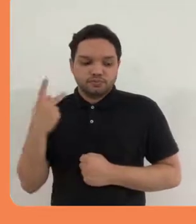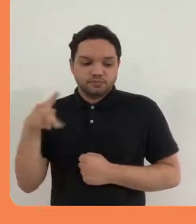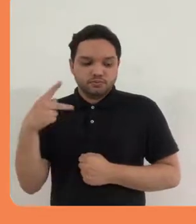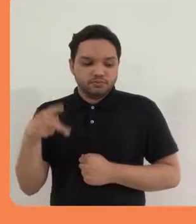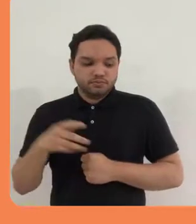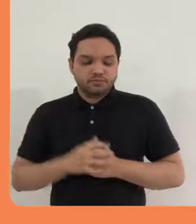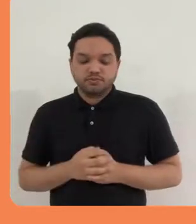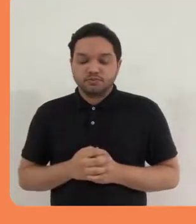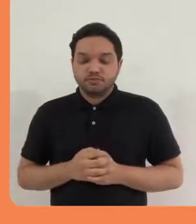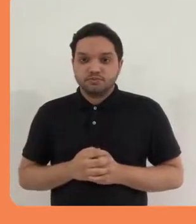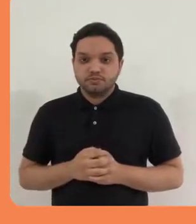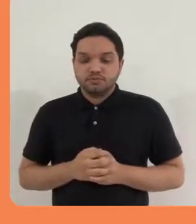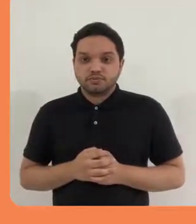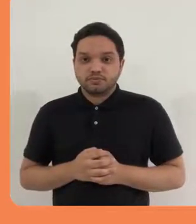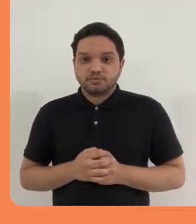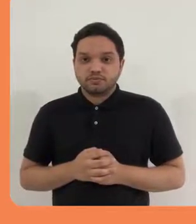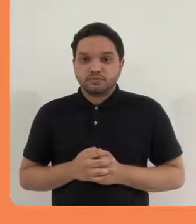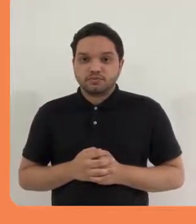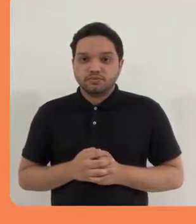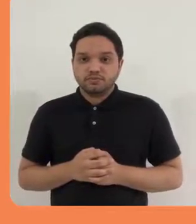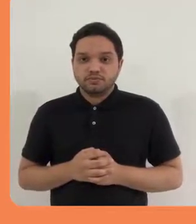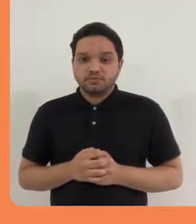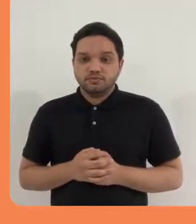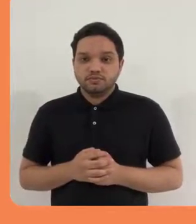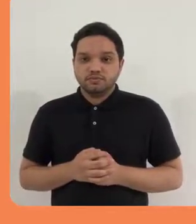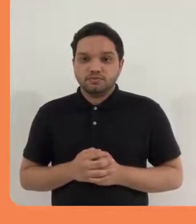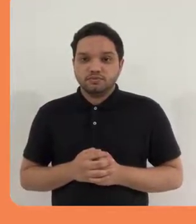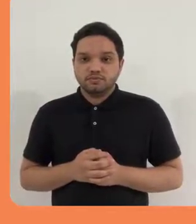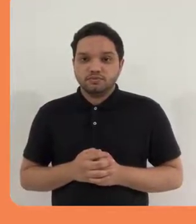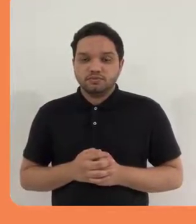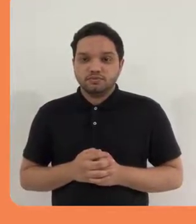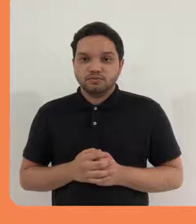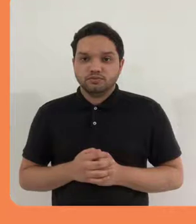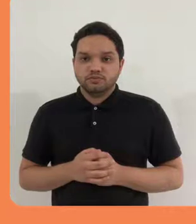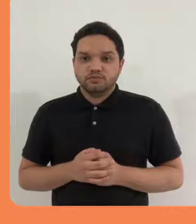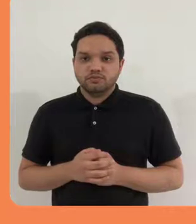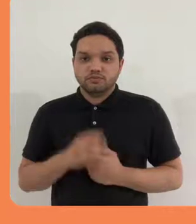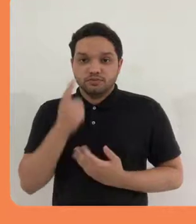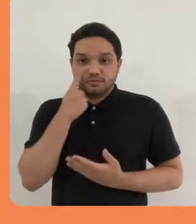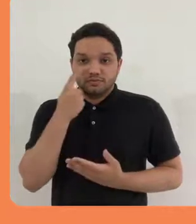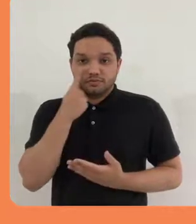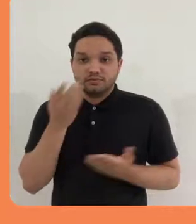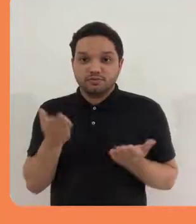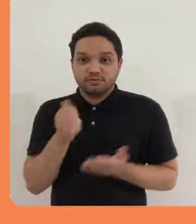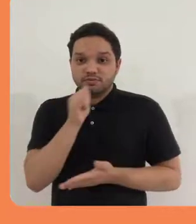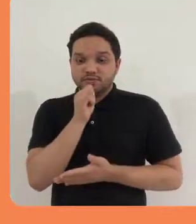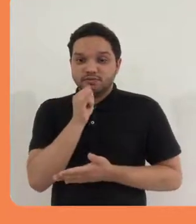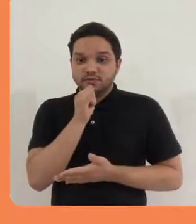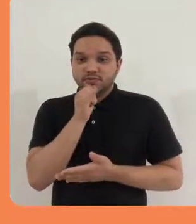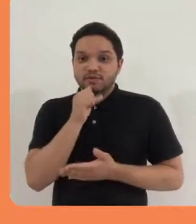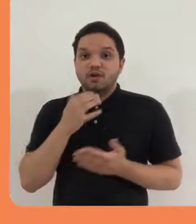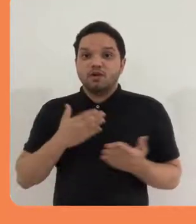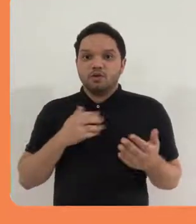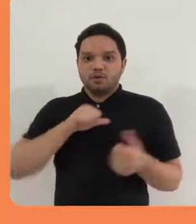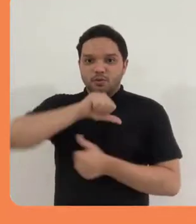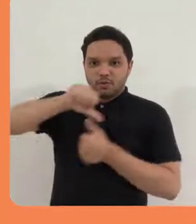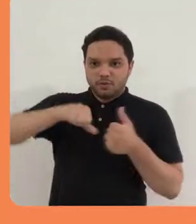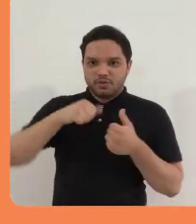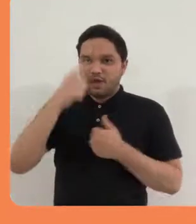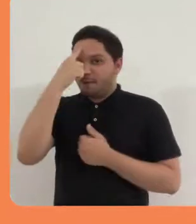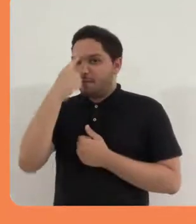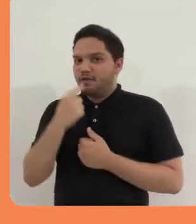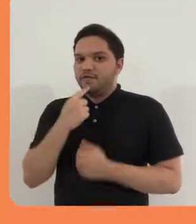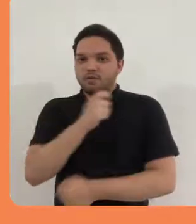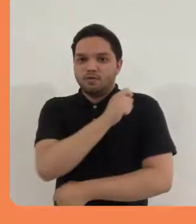E assim, esse status aqui, esse estado da conclusão do curso, ele atualiza e mostra para o seu